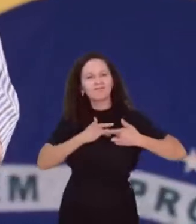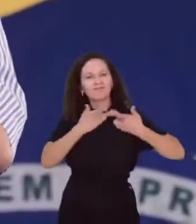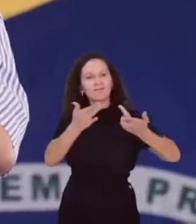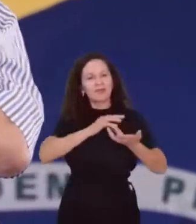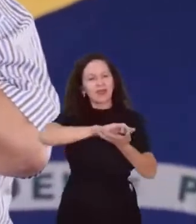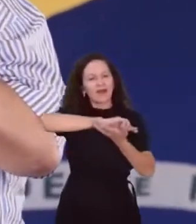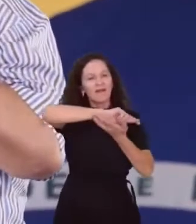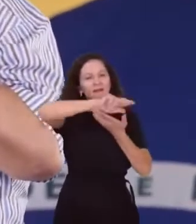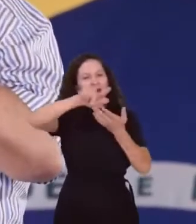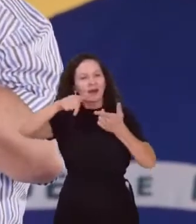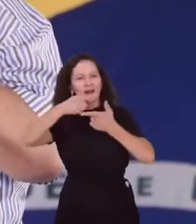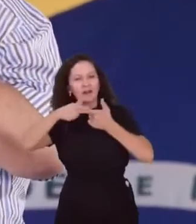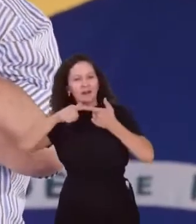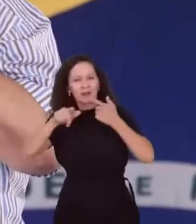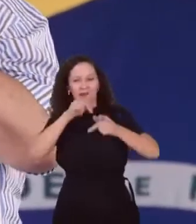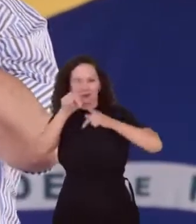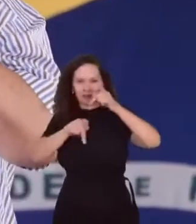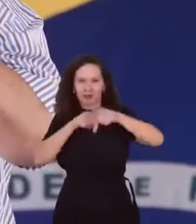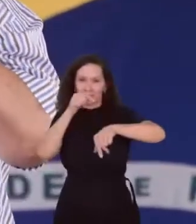momento difícil do Brasil.